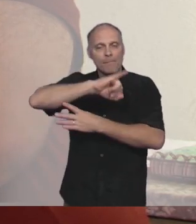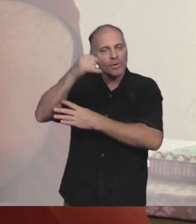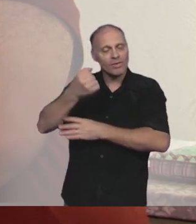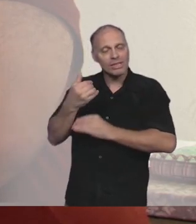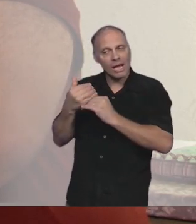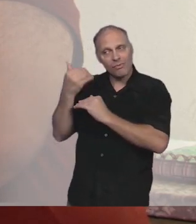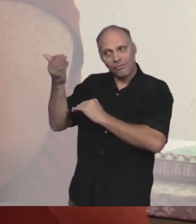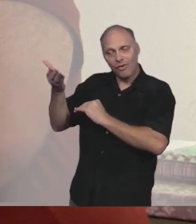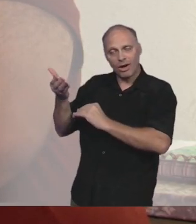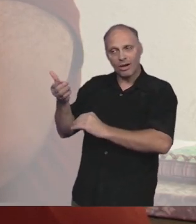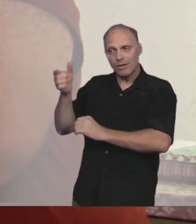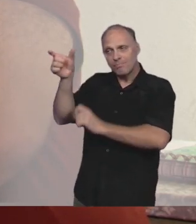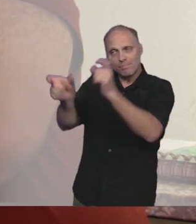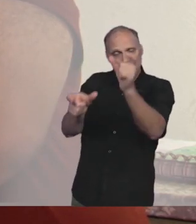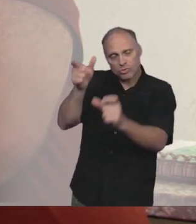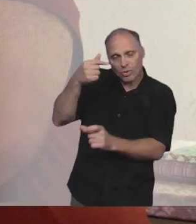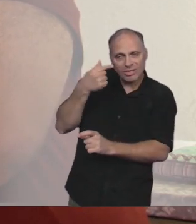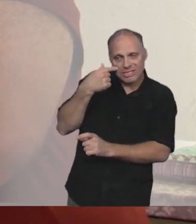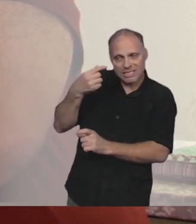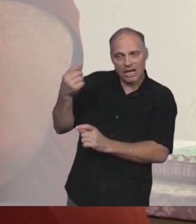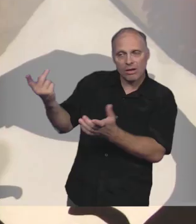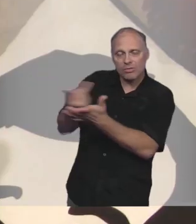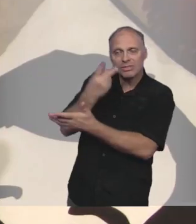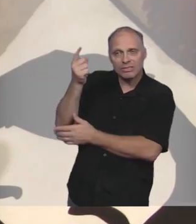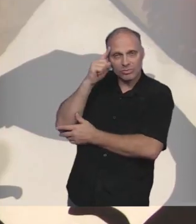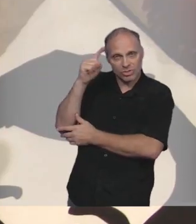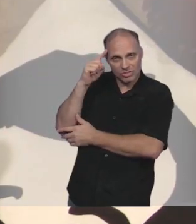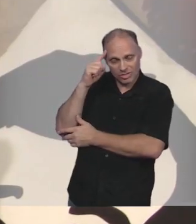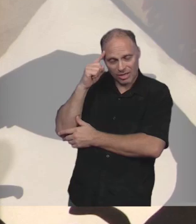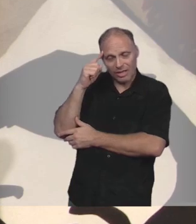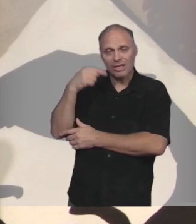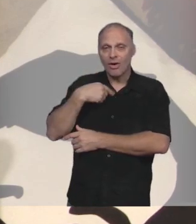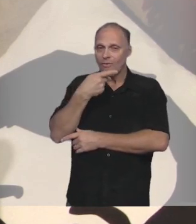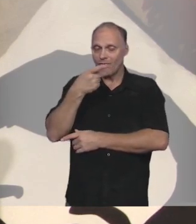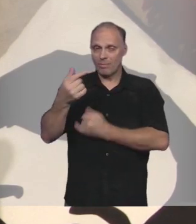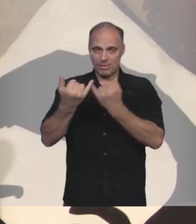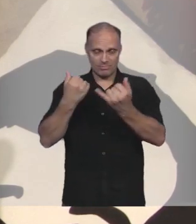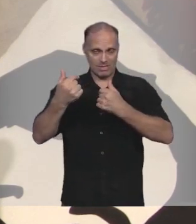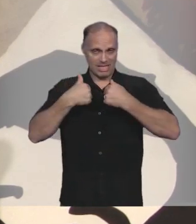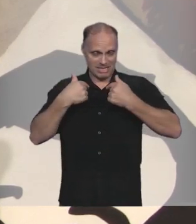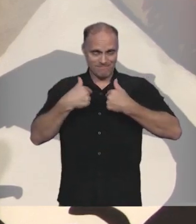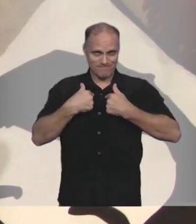minha parte acontece assim muito. Hoje eu gravo